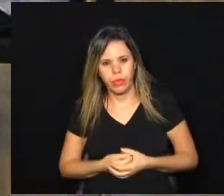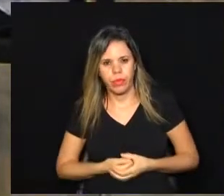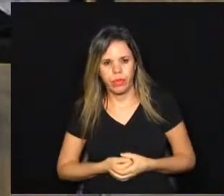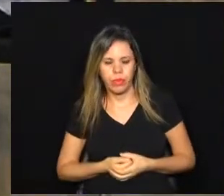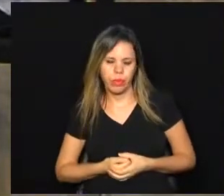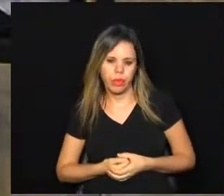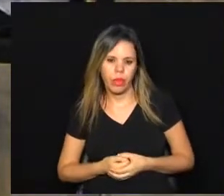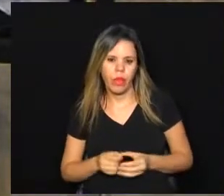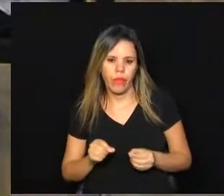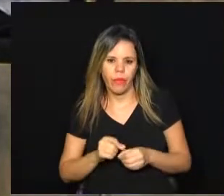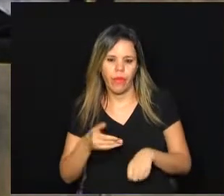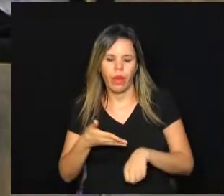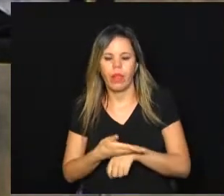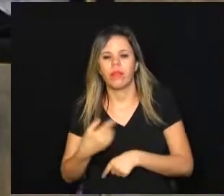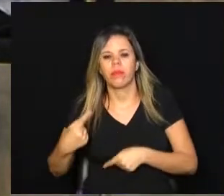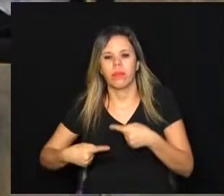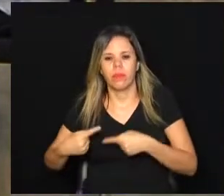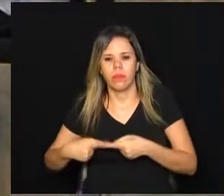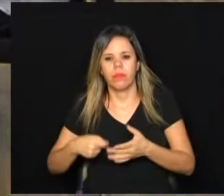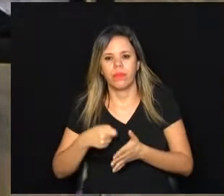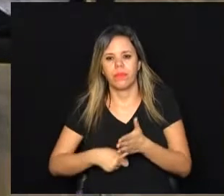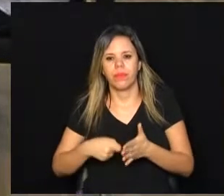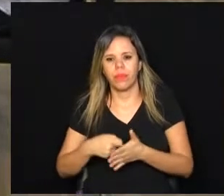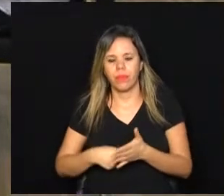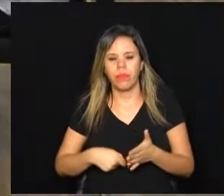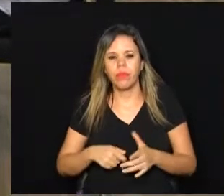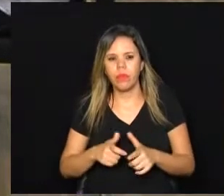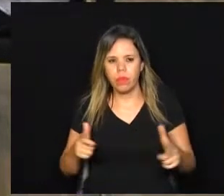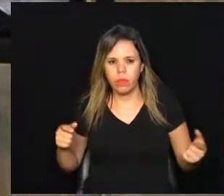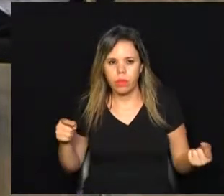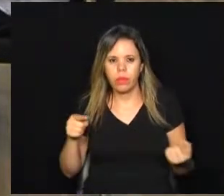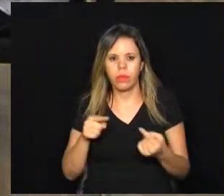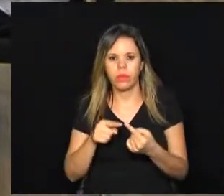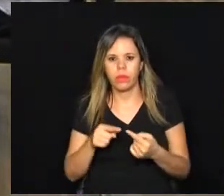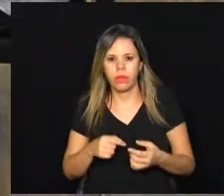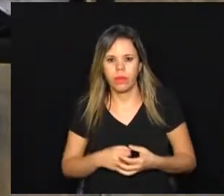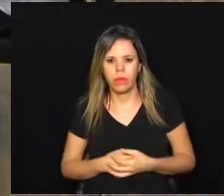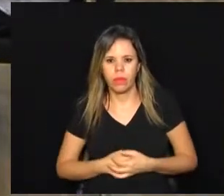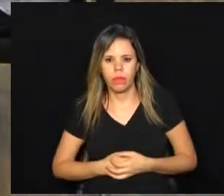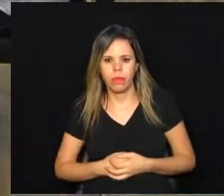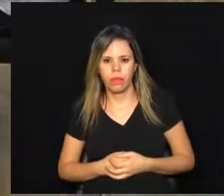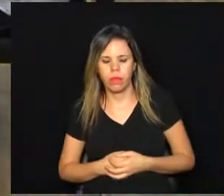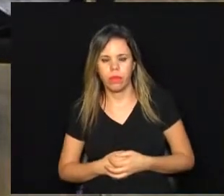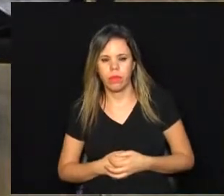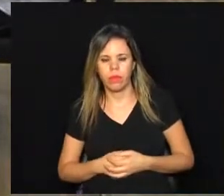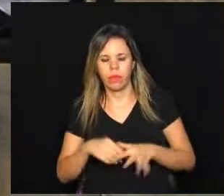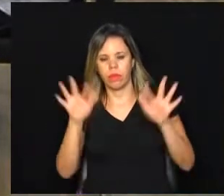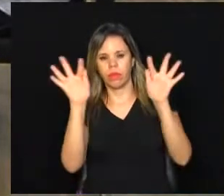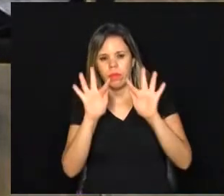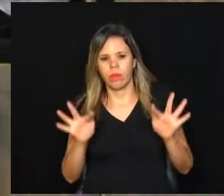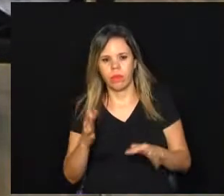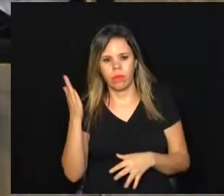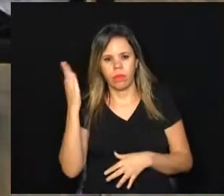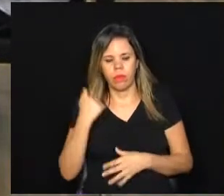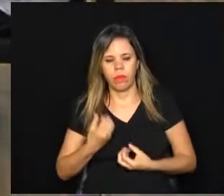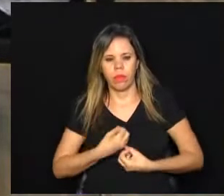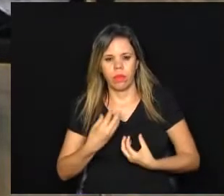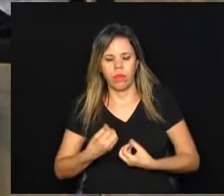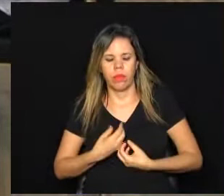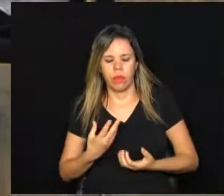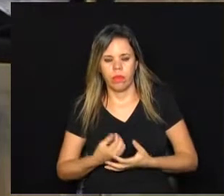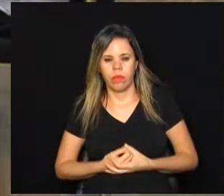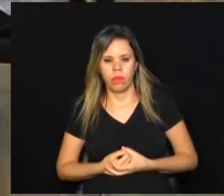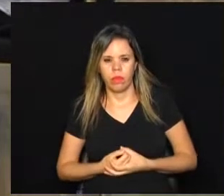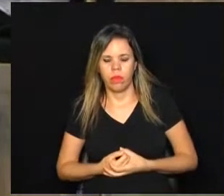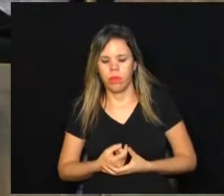faz parte das políticas e é a nossa grande meta. Eu fico muito feliz de saber essas informações,